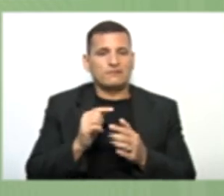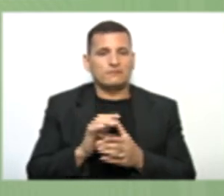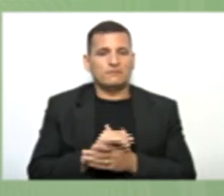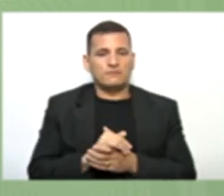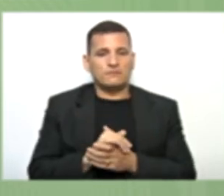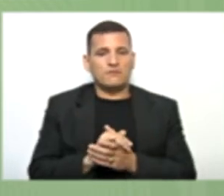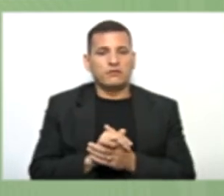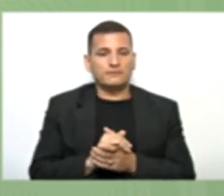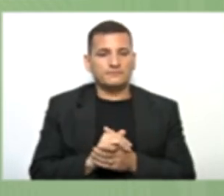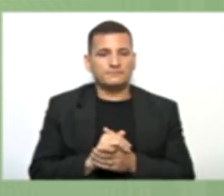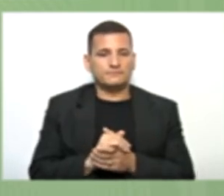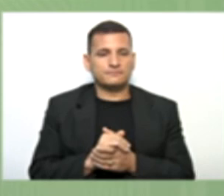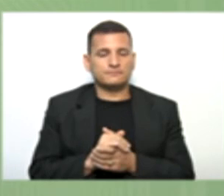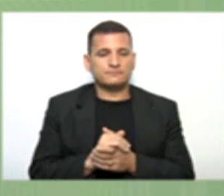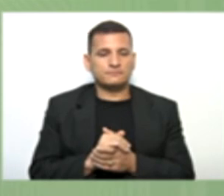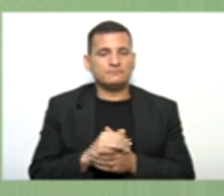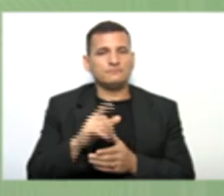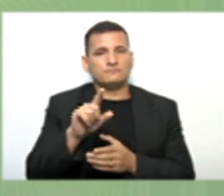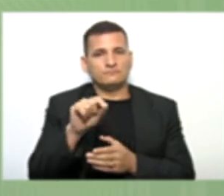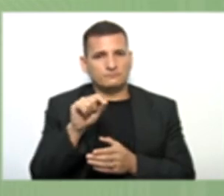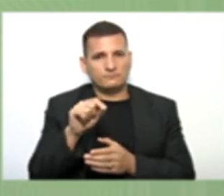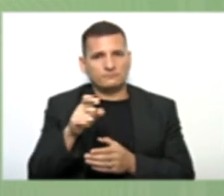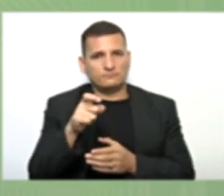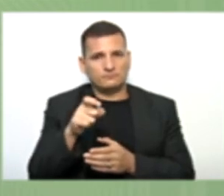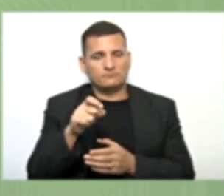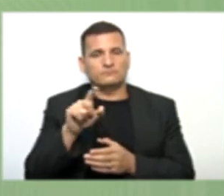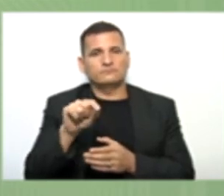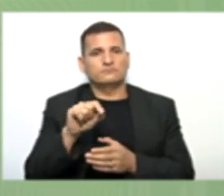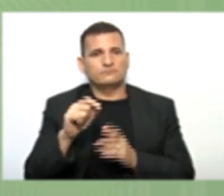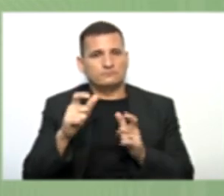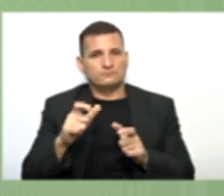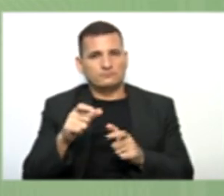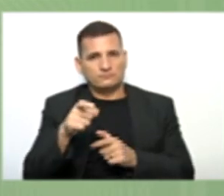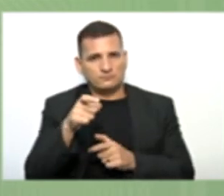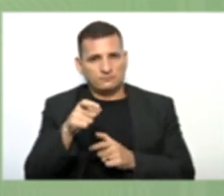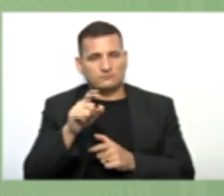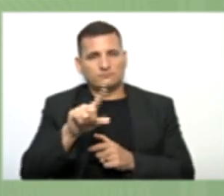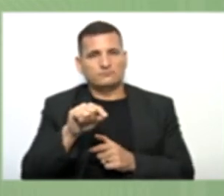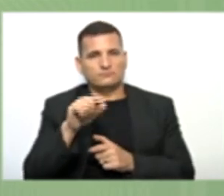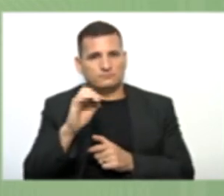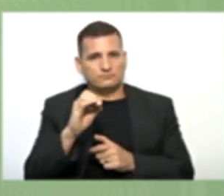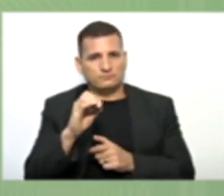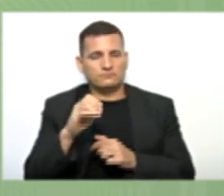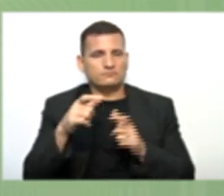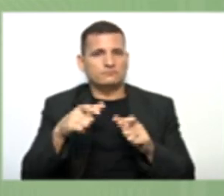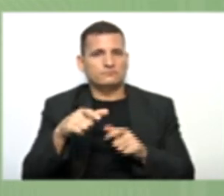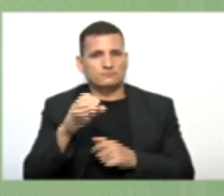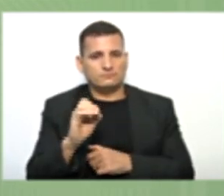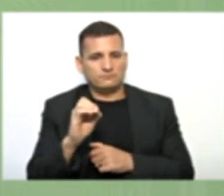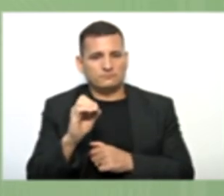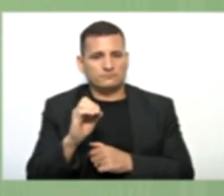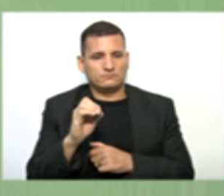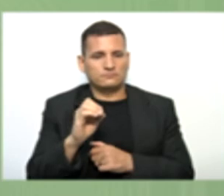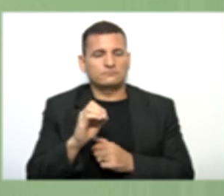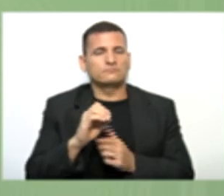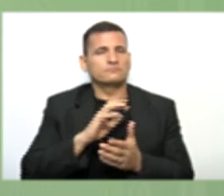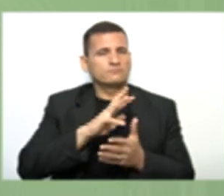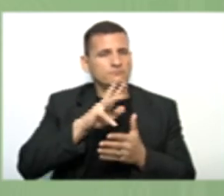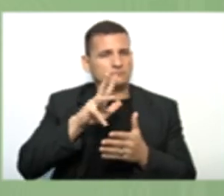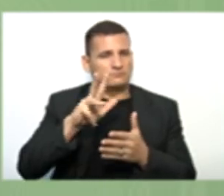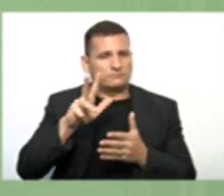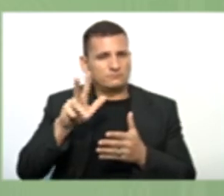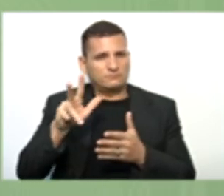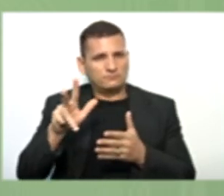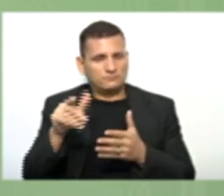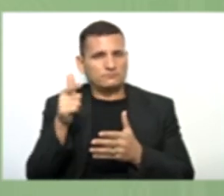O que é? Escolhe o valor do X, escolhe a posição do X, o valor da bolinha e a posição da bolinha. Vai fazer tudo isso de novo, professor? Vai fazer tudo